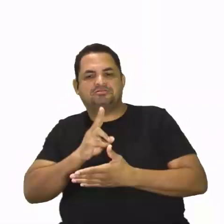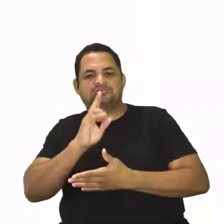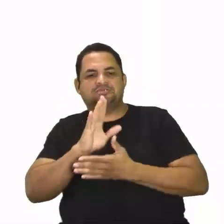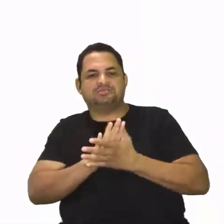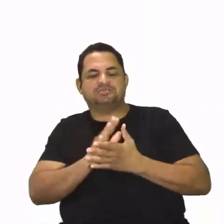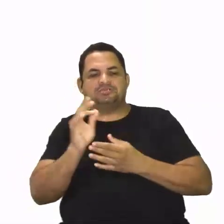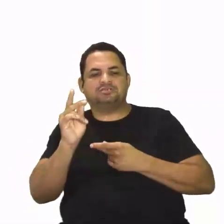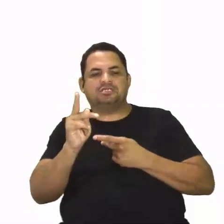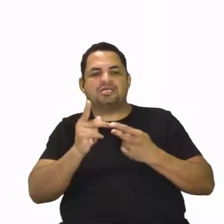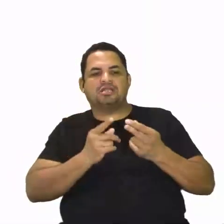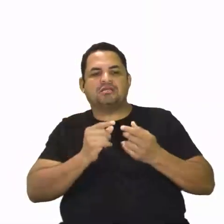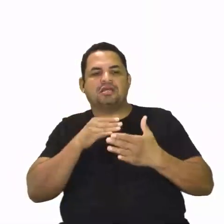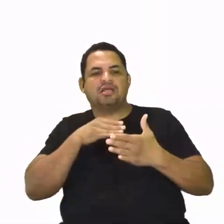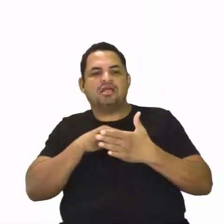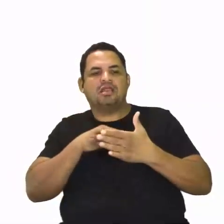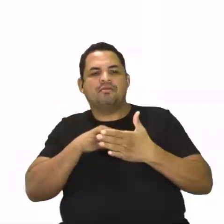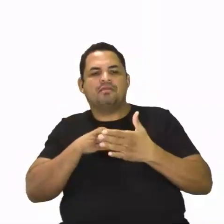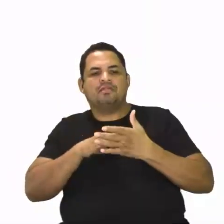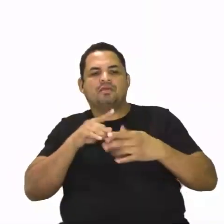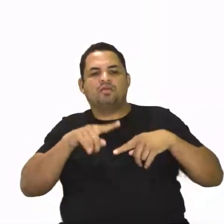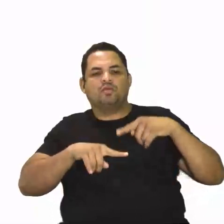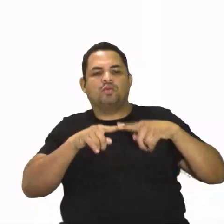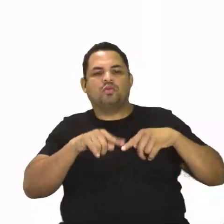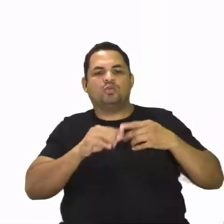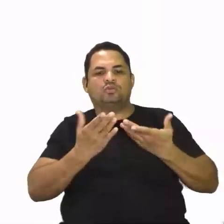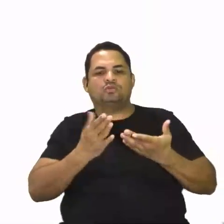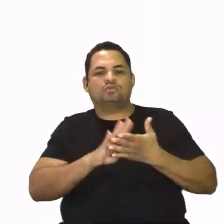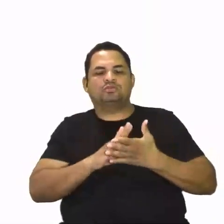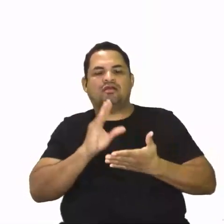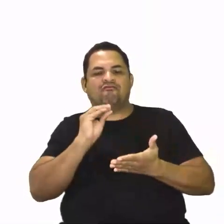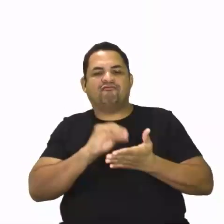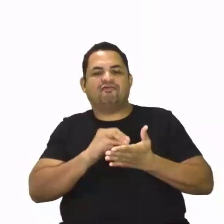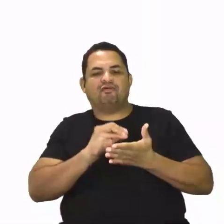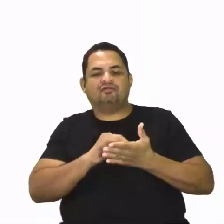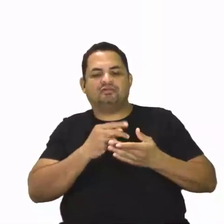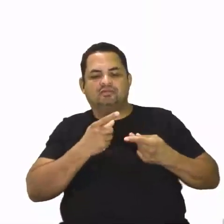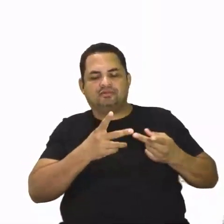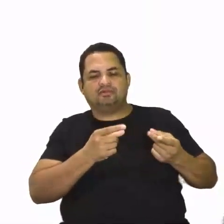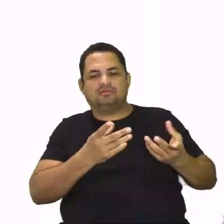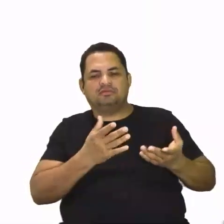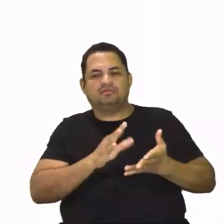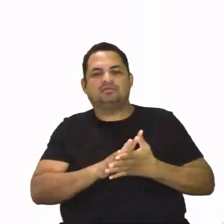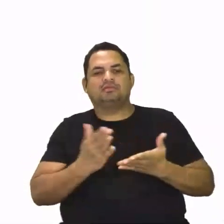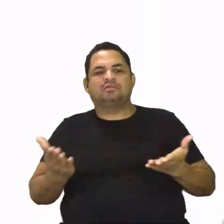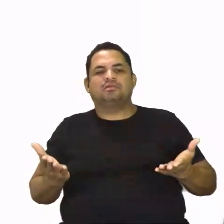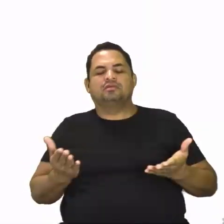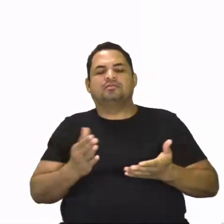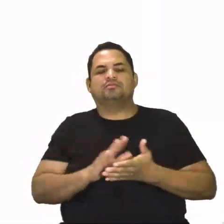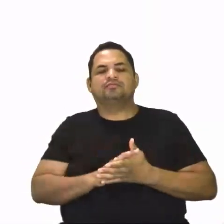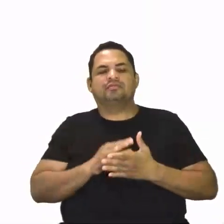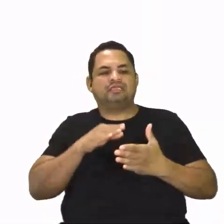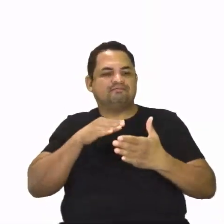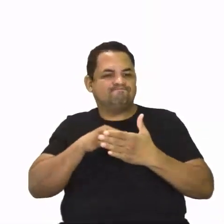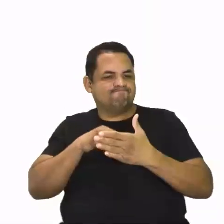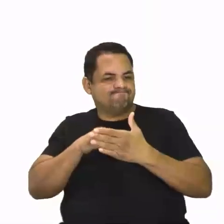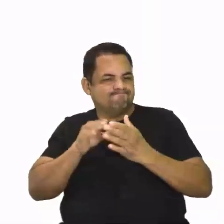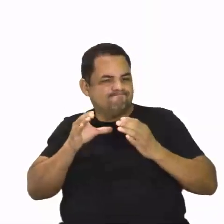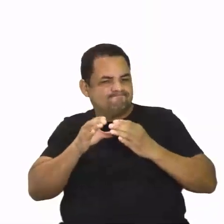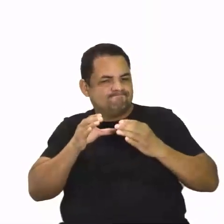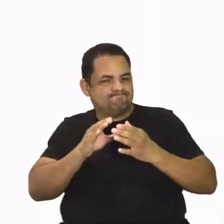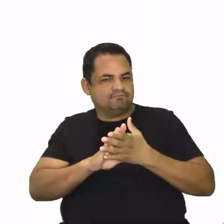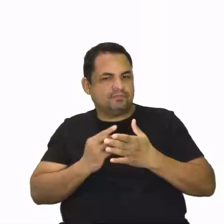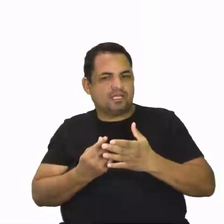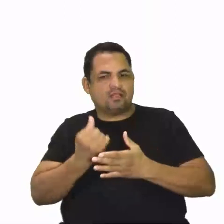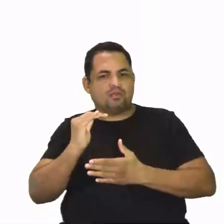a reter os produtos, provocando a escassez do mercado. Assim, pressionando para a elevação dos